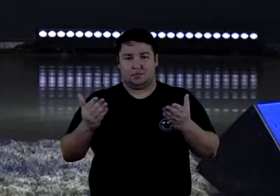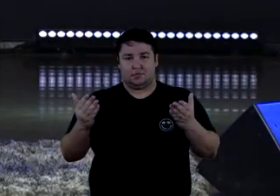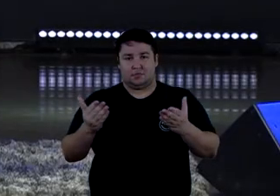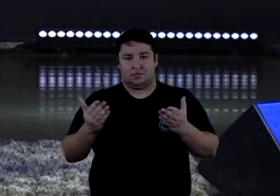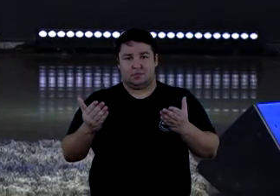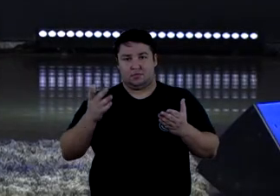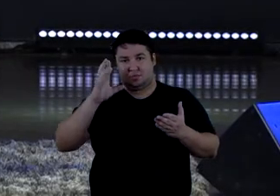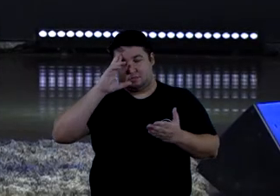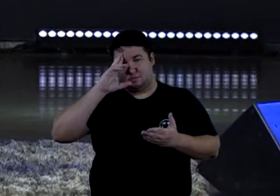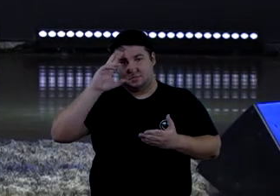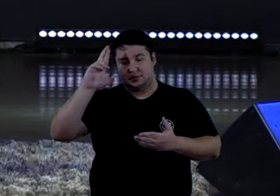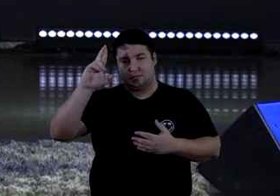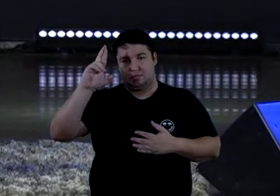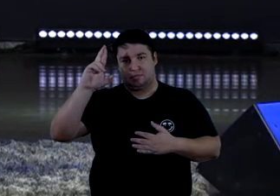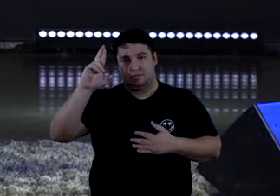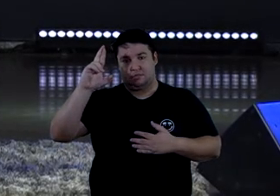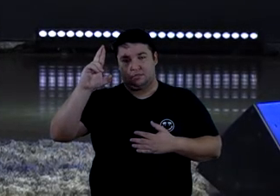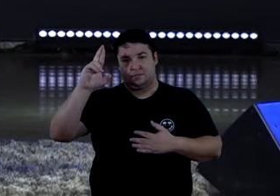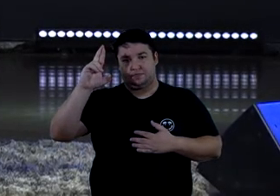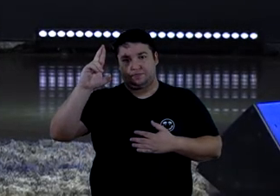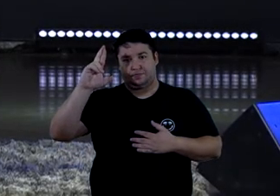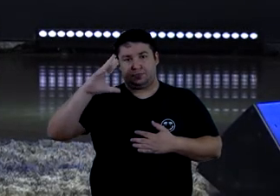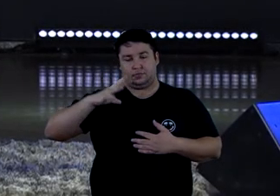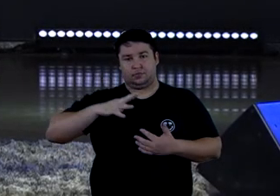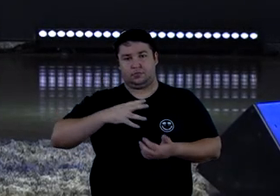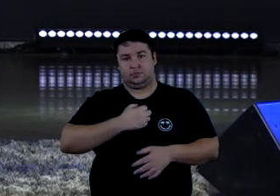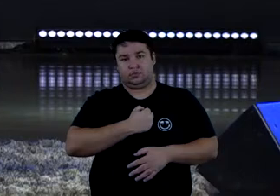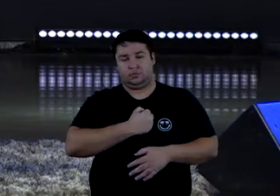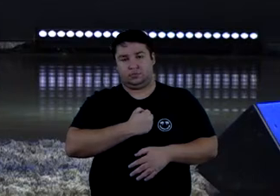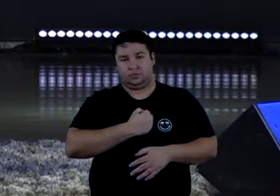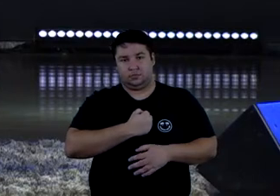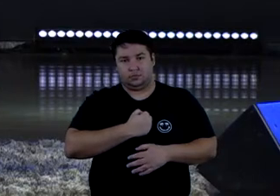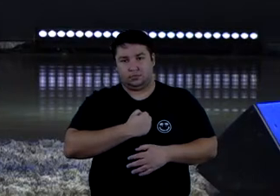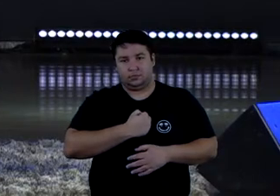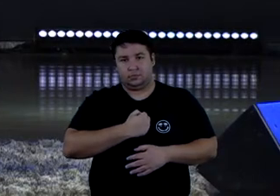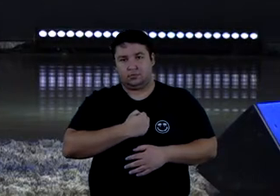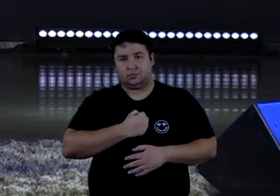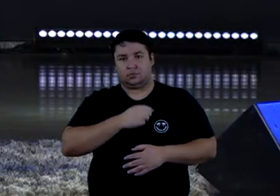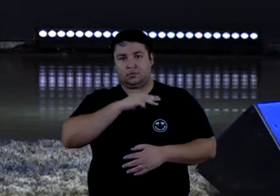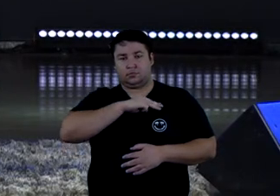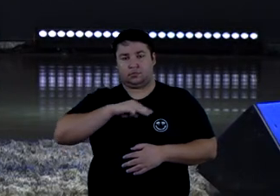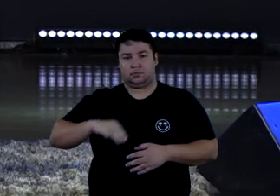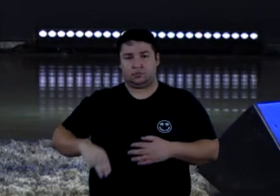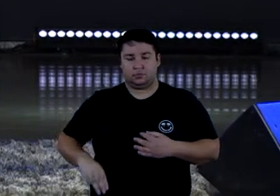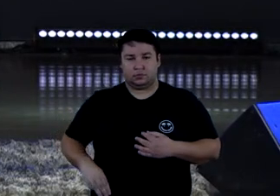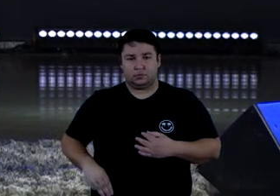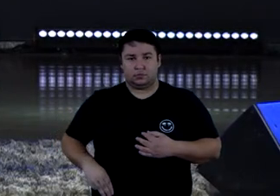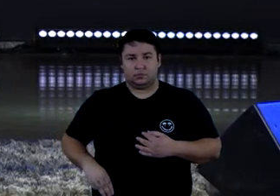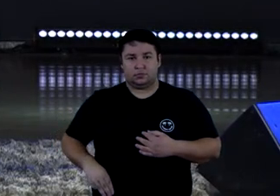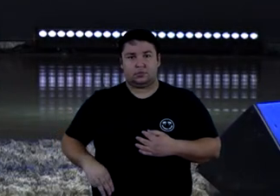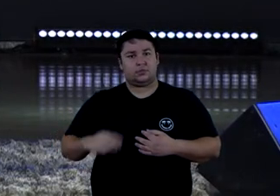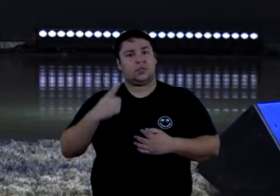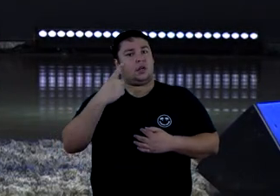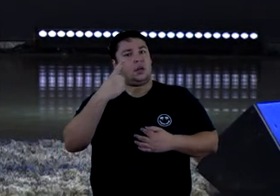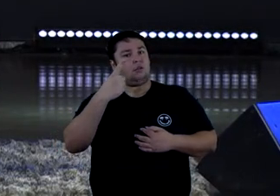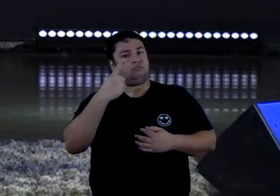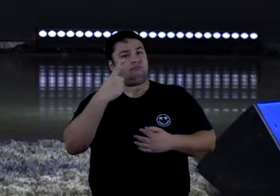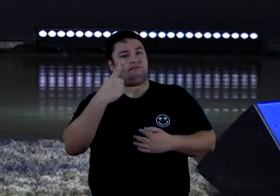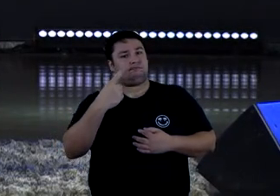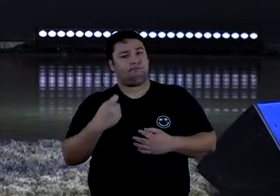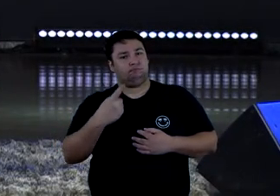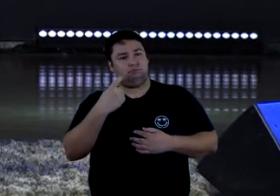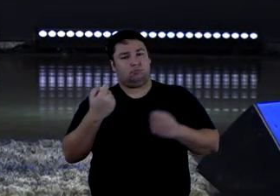Que o Senhor. Que o Senhor. É o Salvador. É o Salvador. É o Messias. É o Messias. É o único capaz de